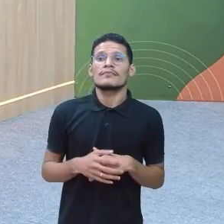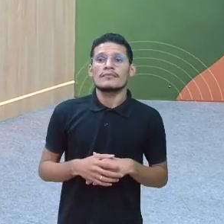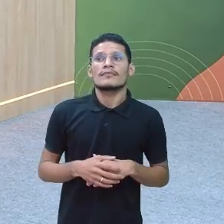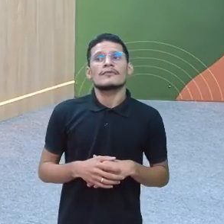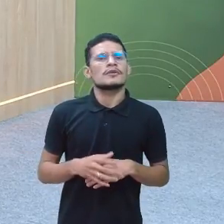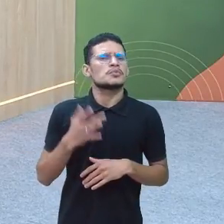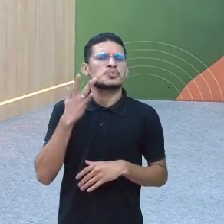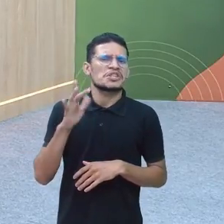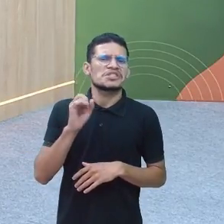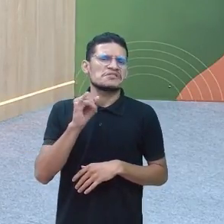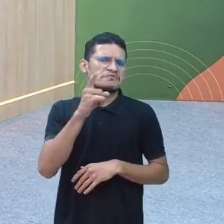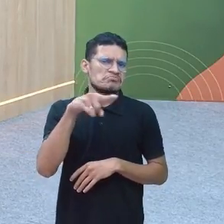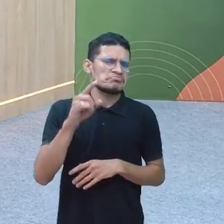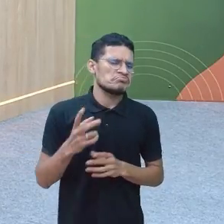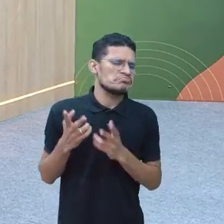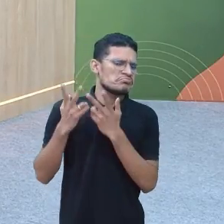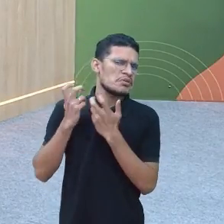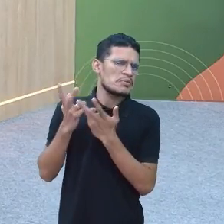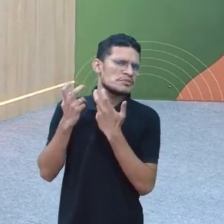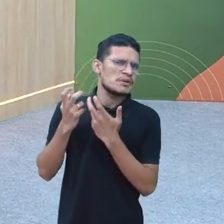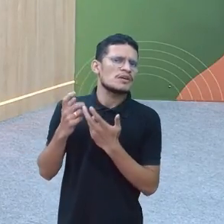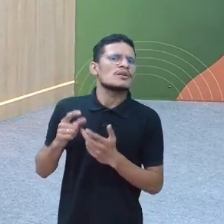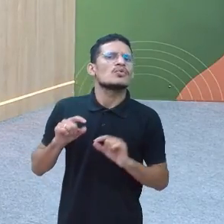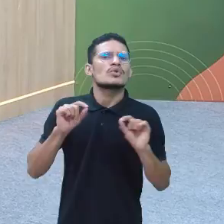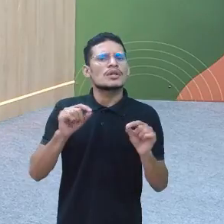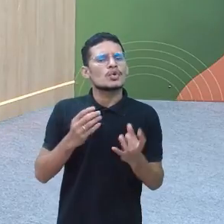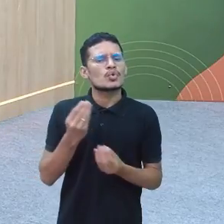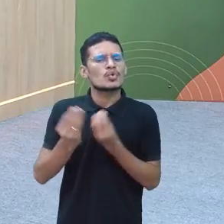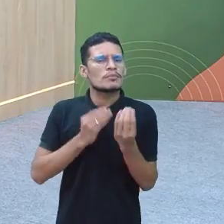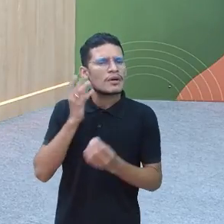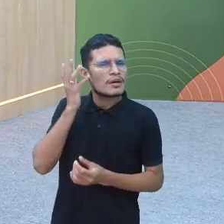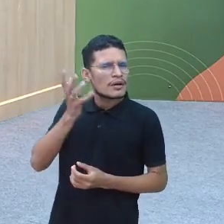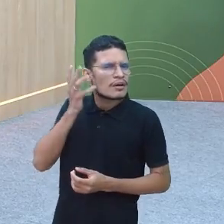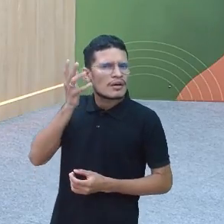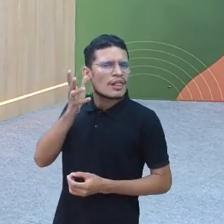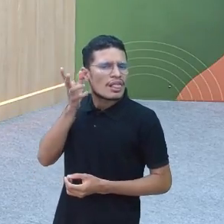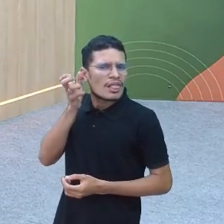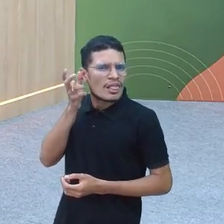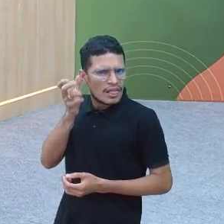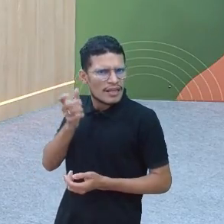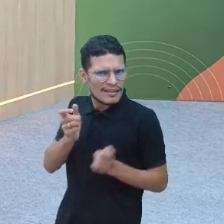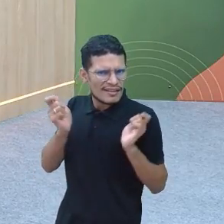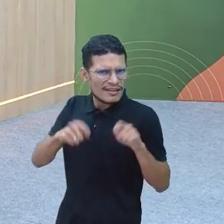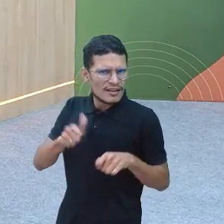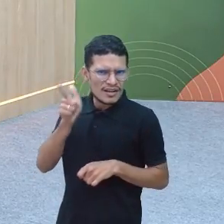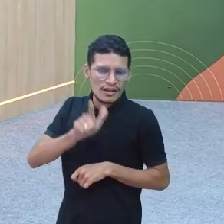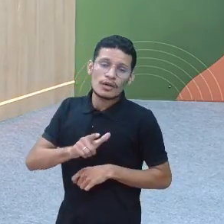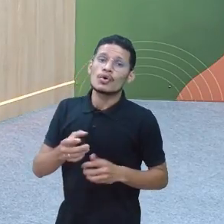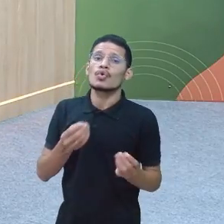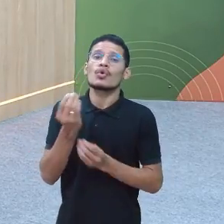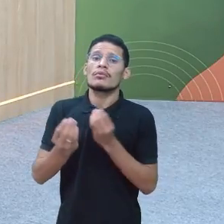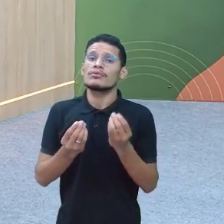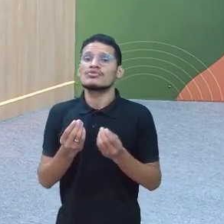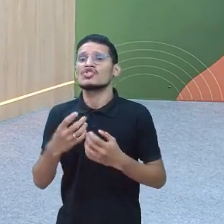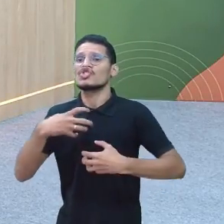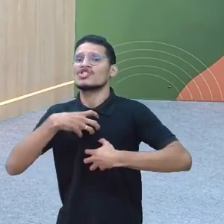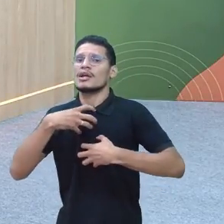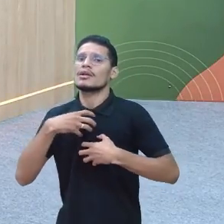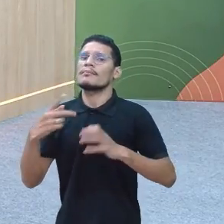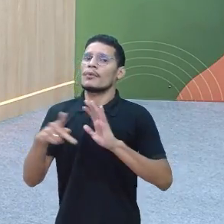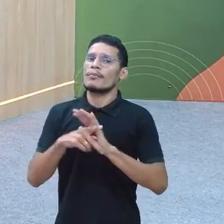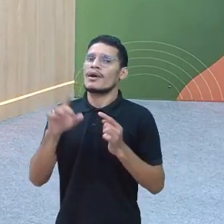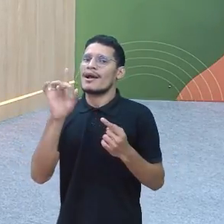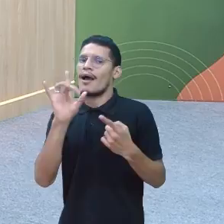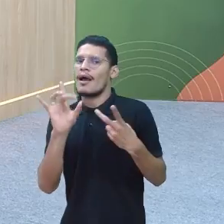Não sei se deu para perceber como é que funciona a sonoridade de cada estilo, de cada manifestação. Mas,